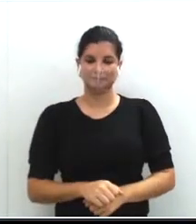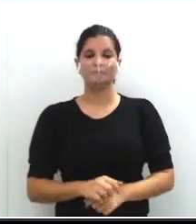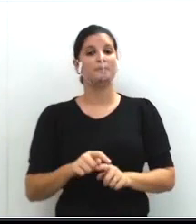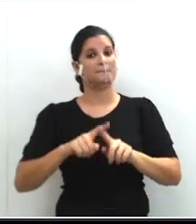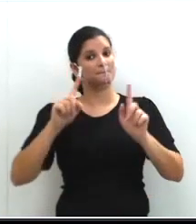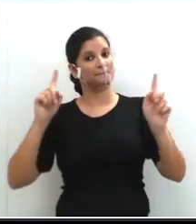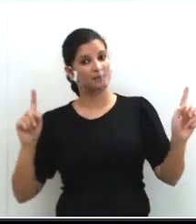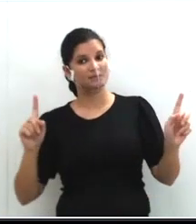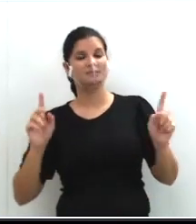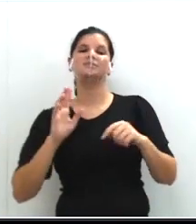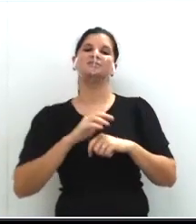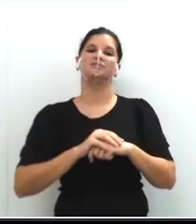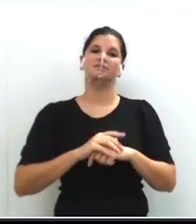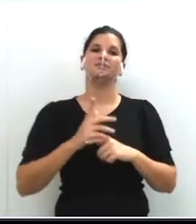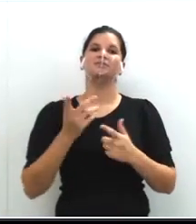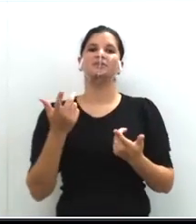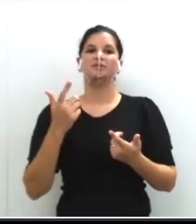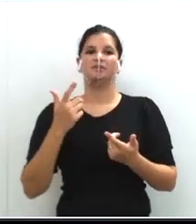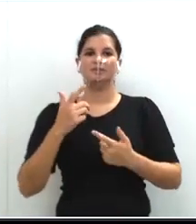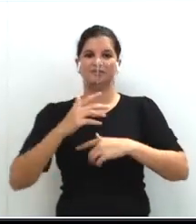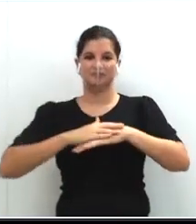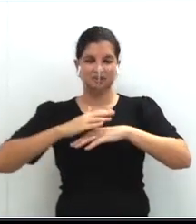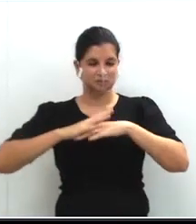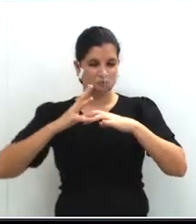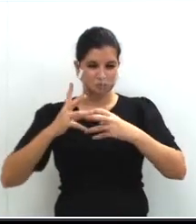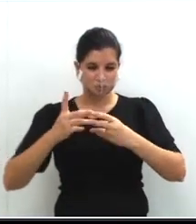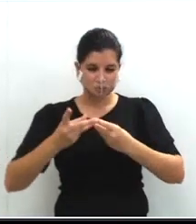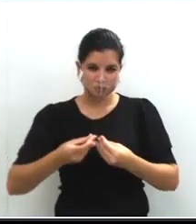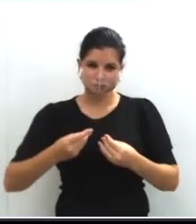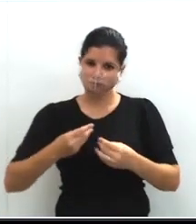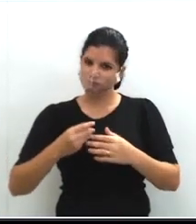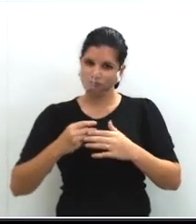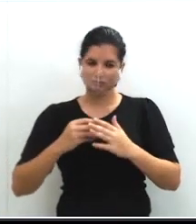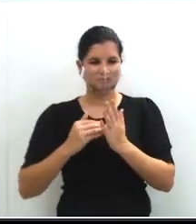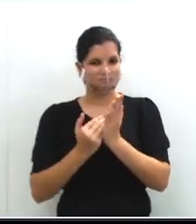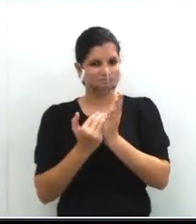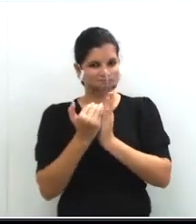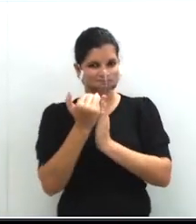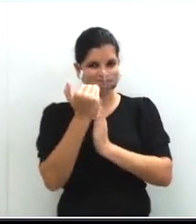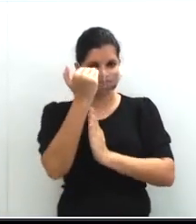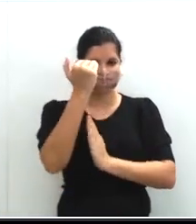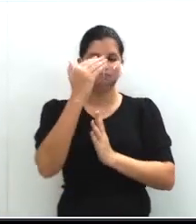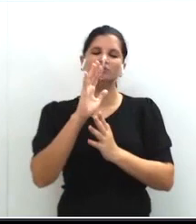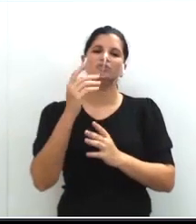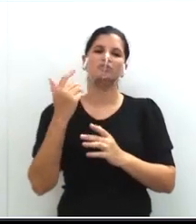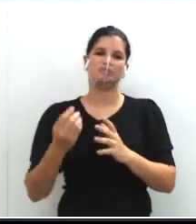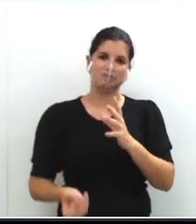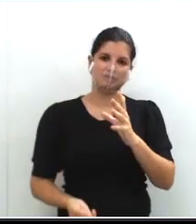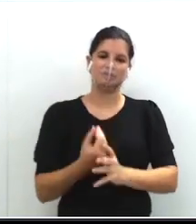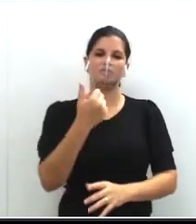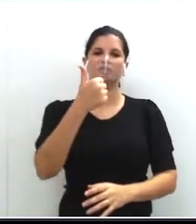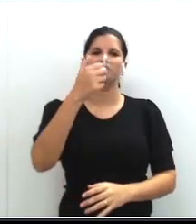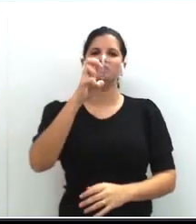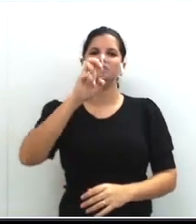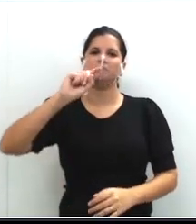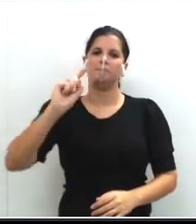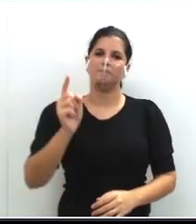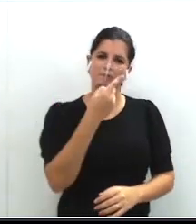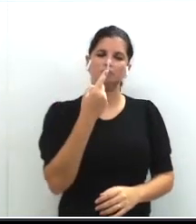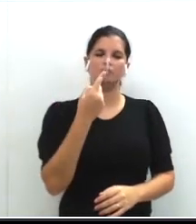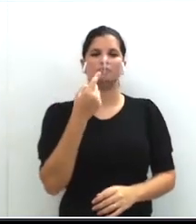brasileiros. Entretanto, mesmo quando opera em plena capacidade, ela vai gerar cerca de 15